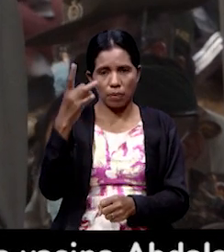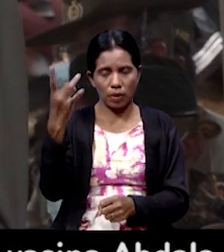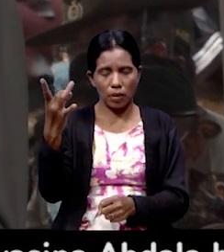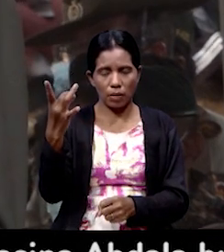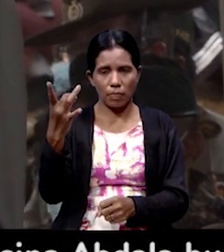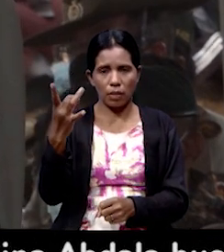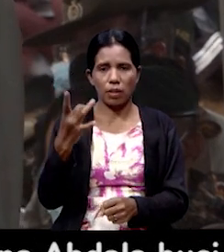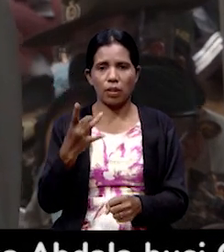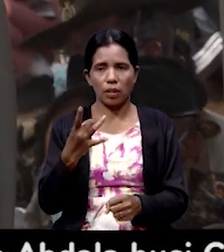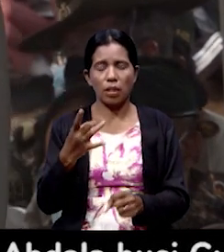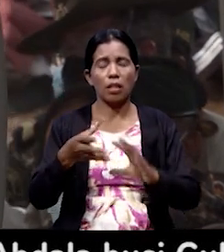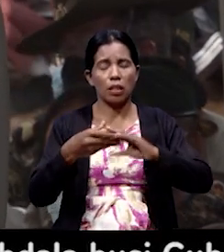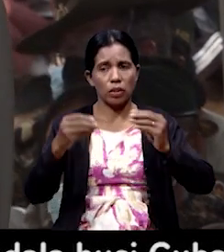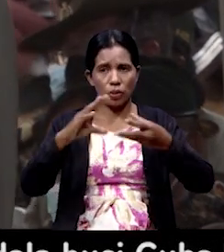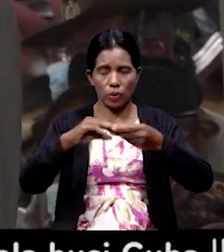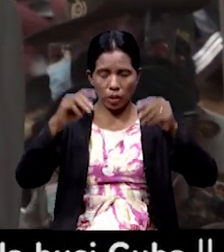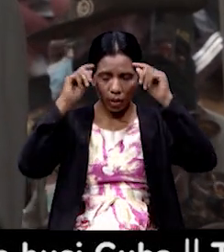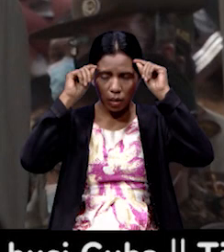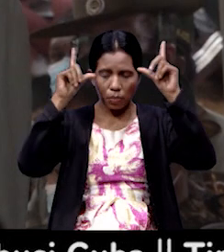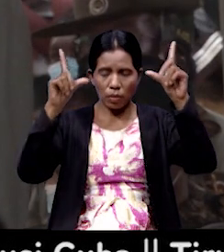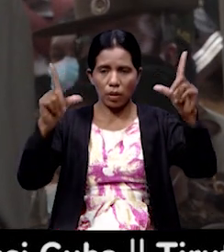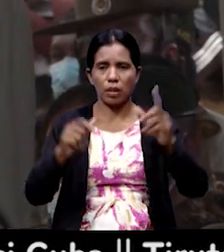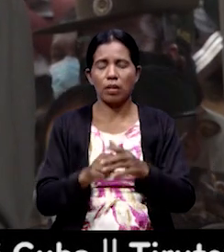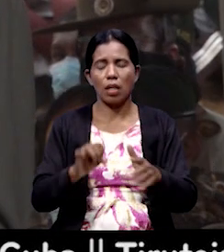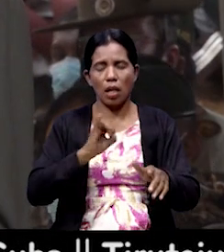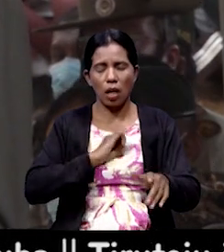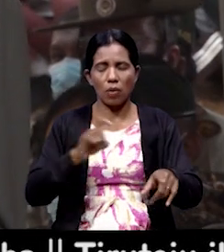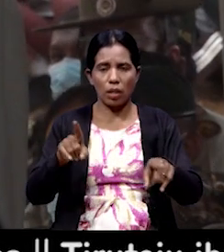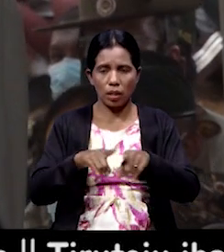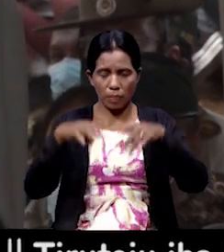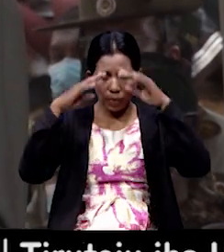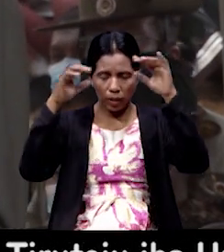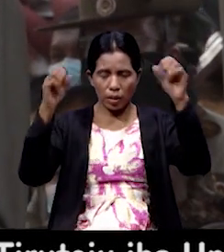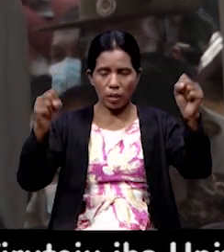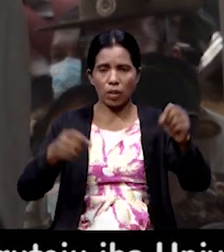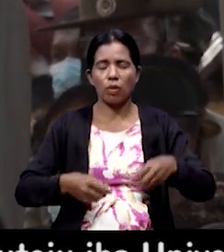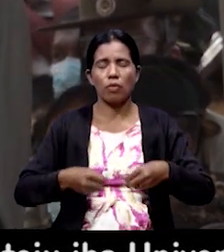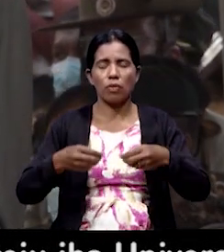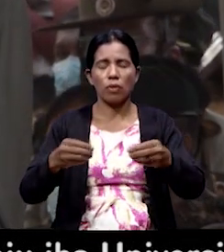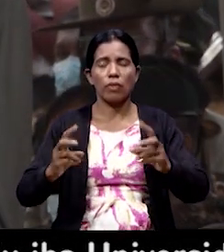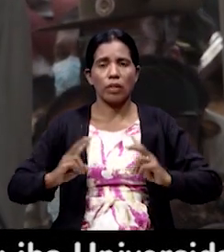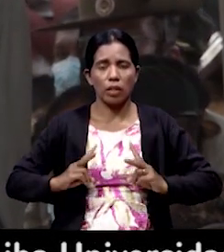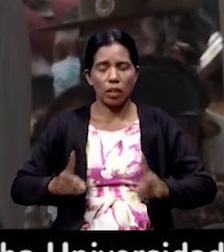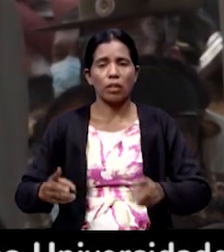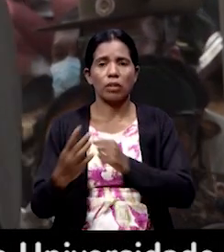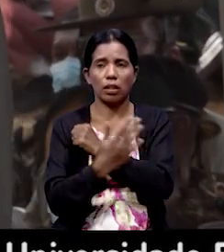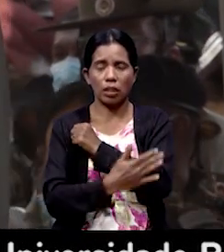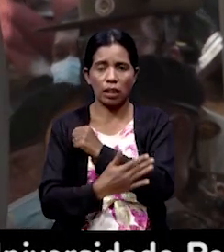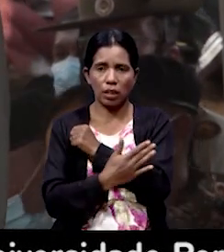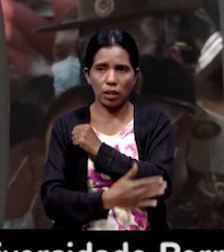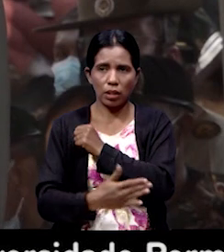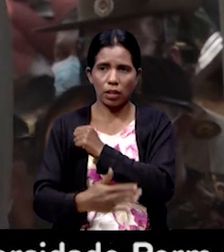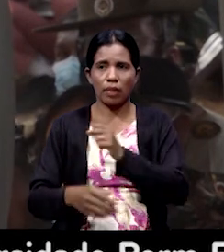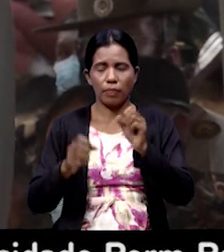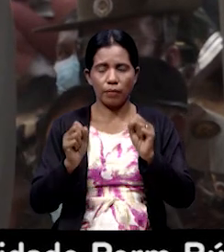estero Timor Leste nian aurasi kuda presiden republikan kondekora eroi nasional ne ho orden Timor Leste